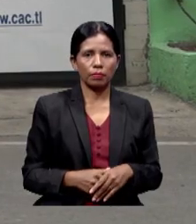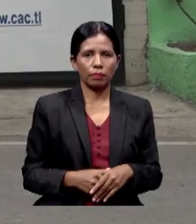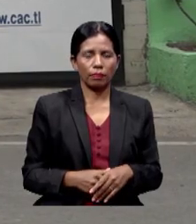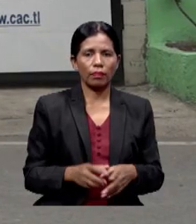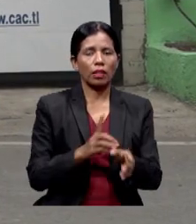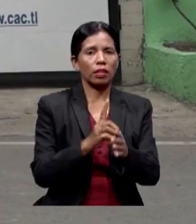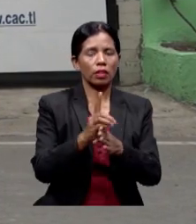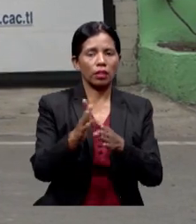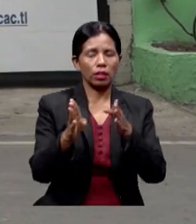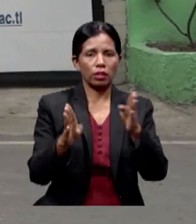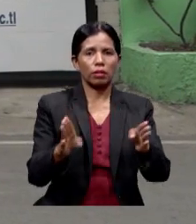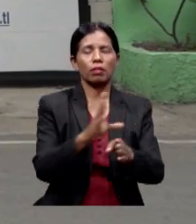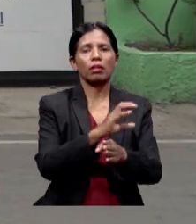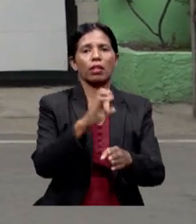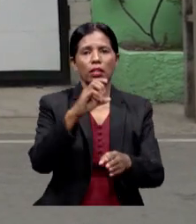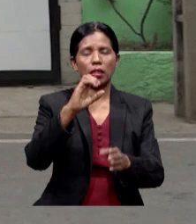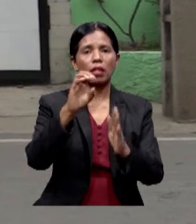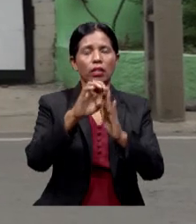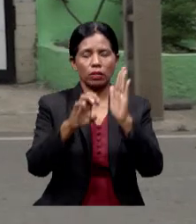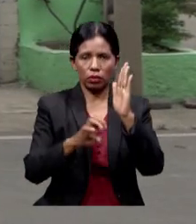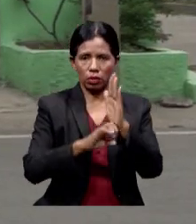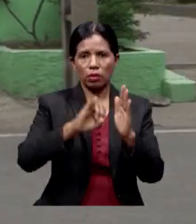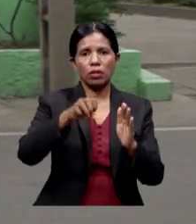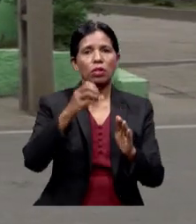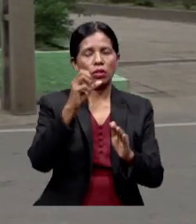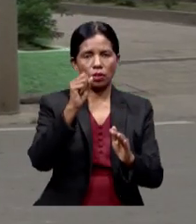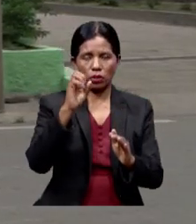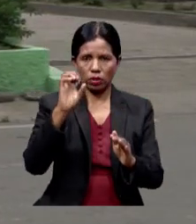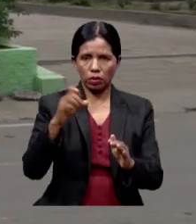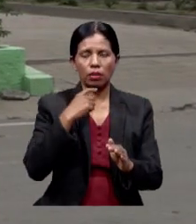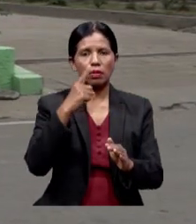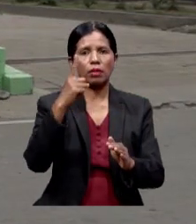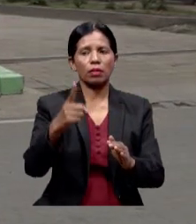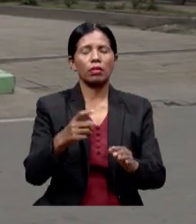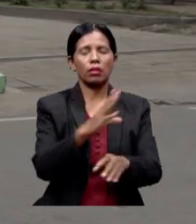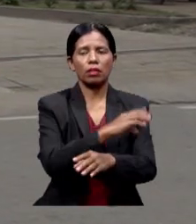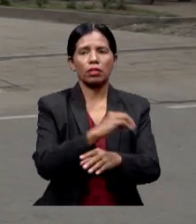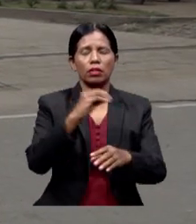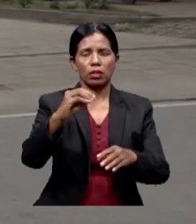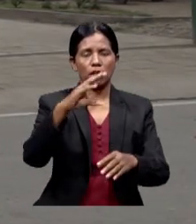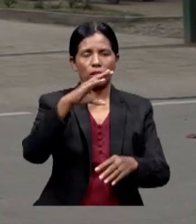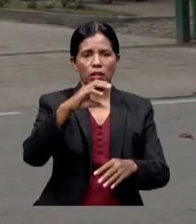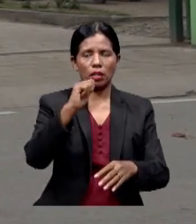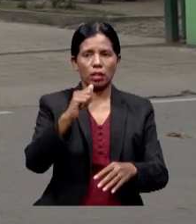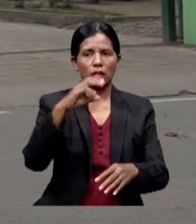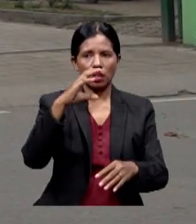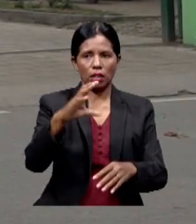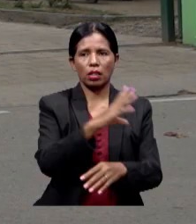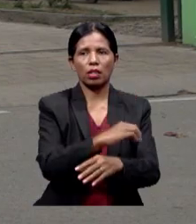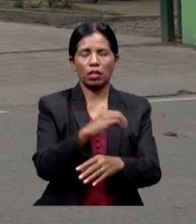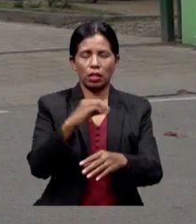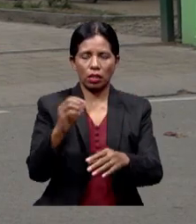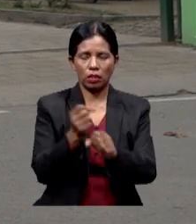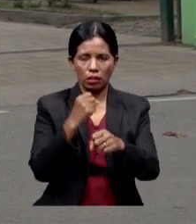Diretor Executivo Azar José Luiz Oliveira Hateten, existência instituição Comissão Anticorrupção, atua fraco